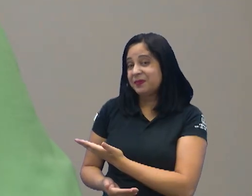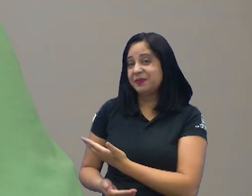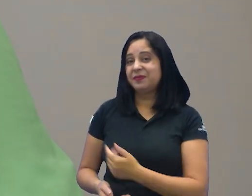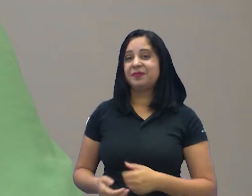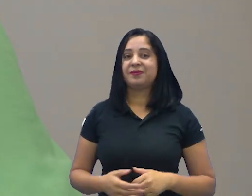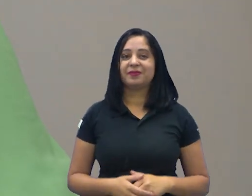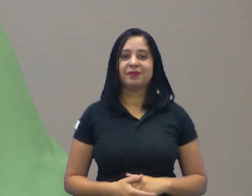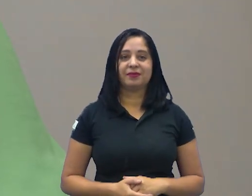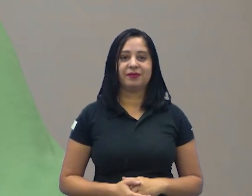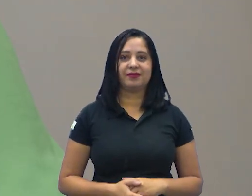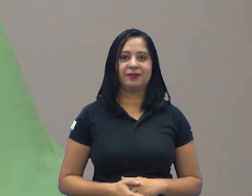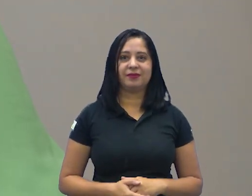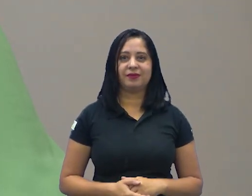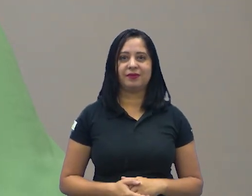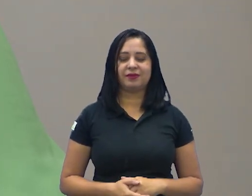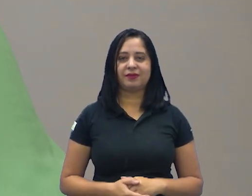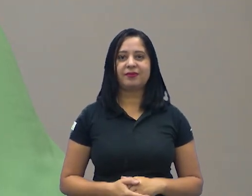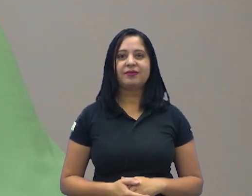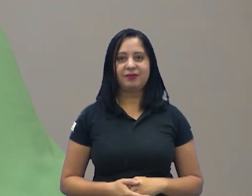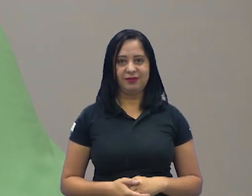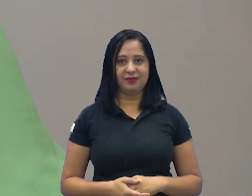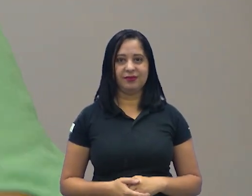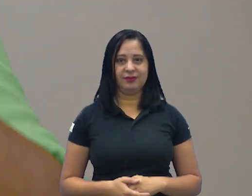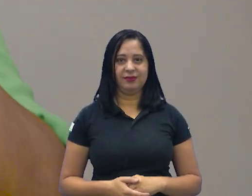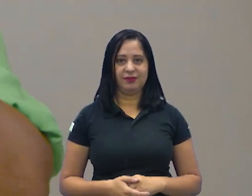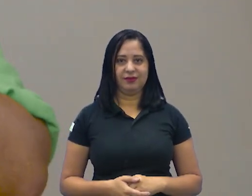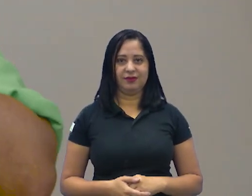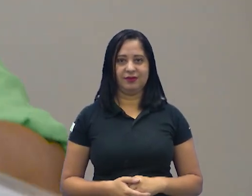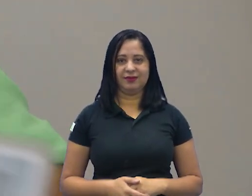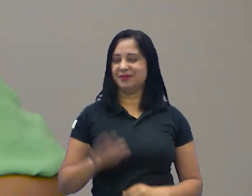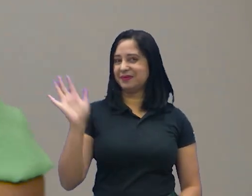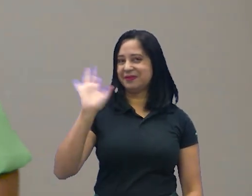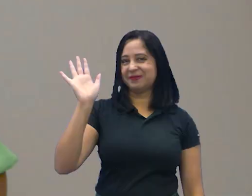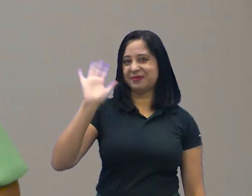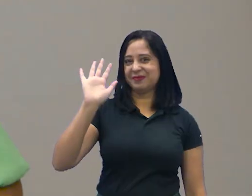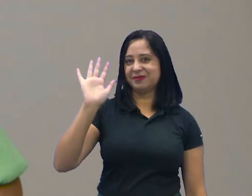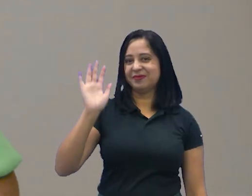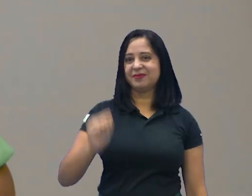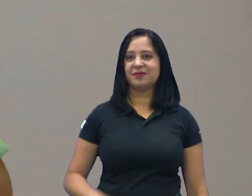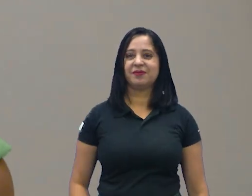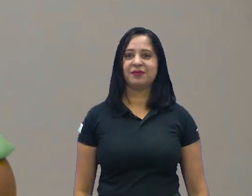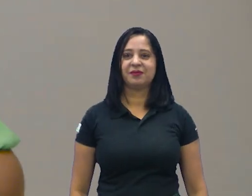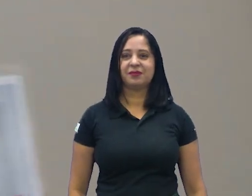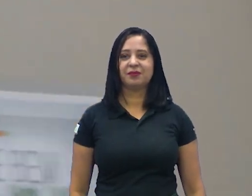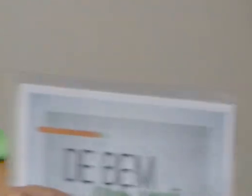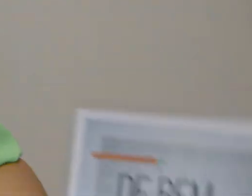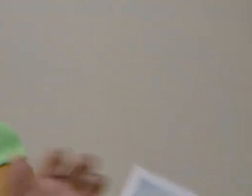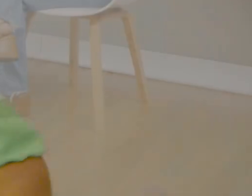TV, @TV Câmara SJC. Até a próxima!